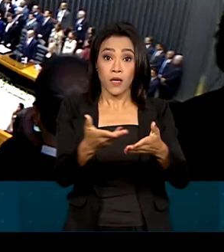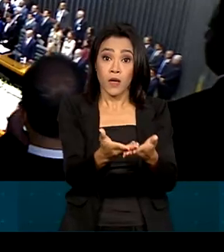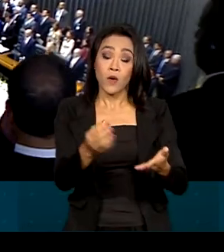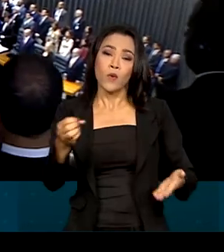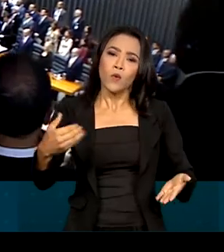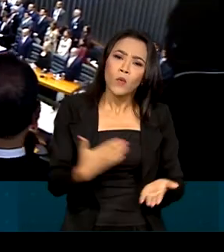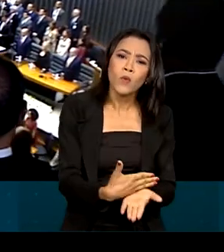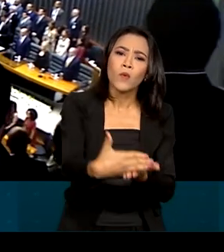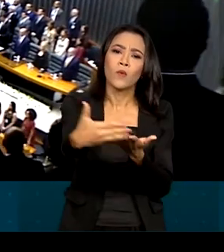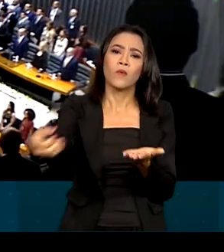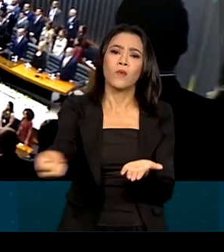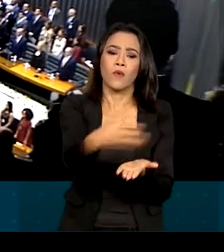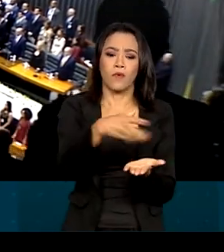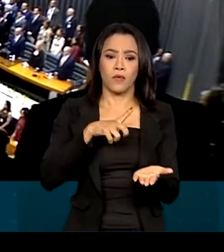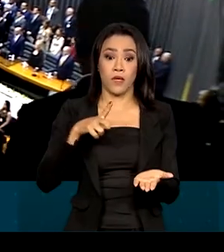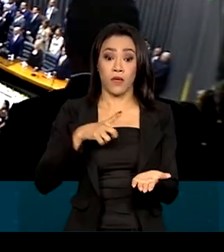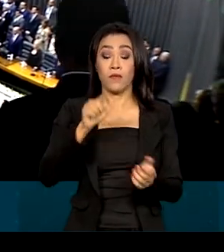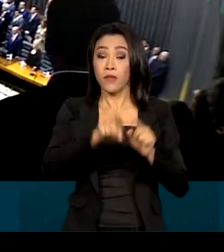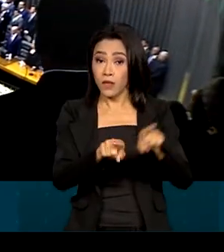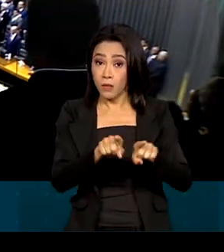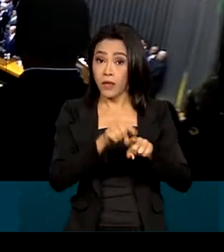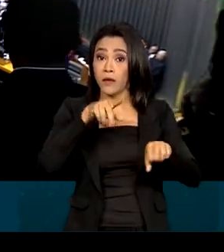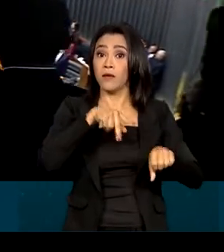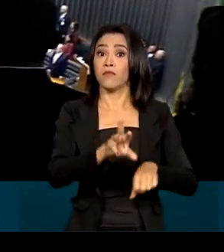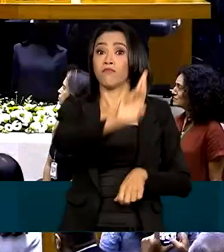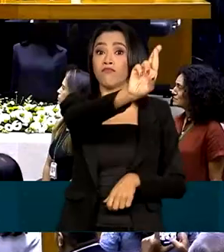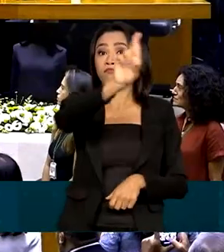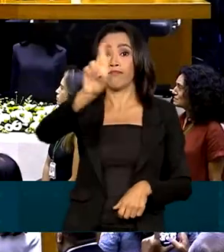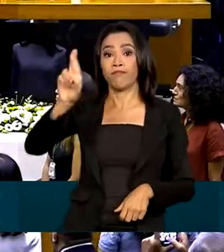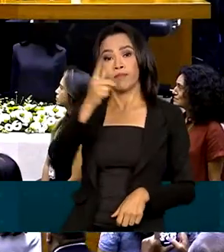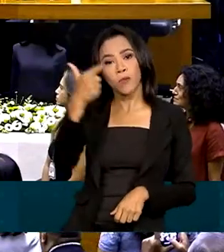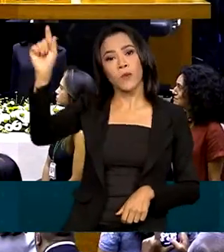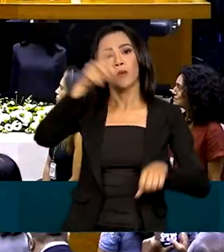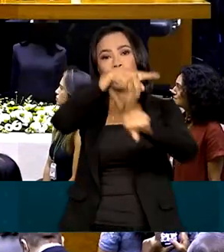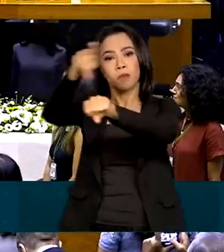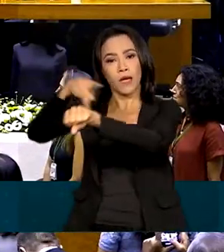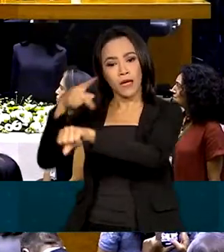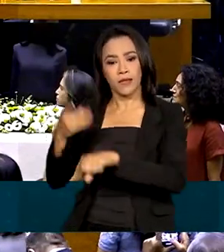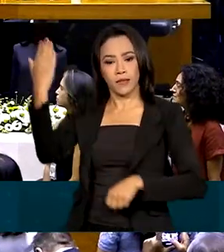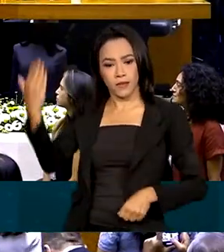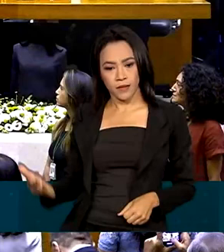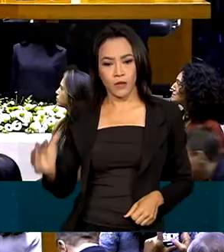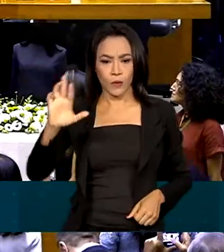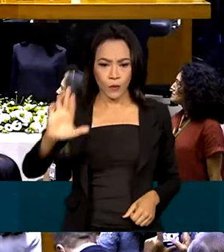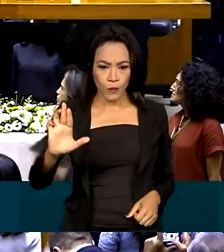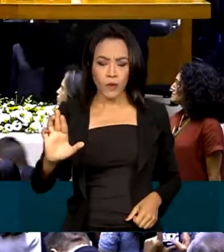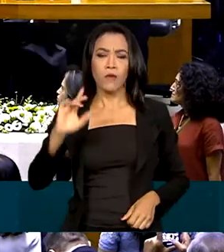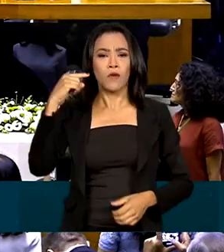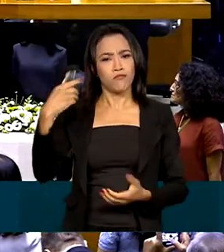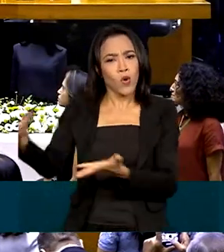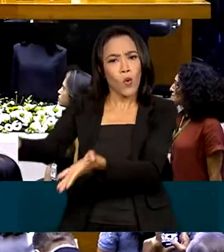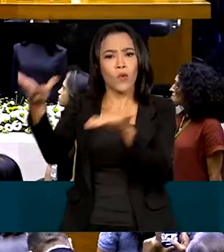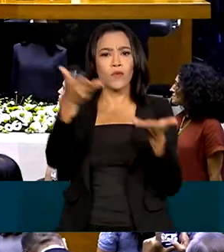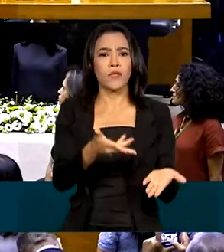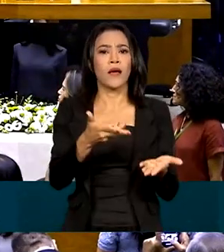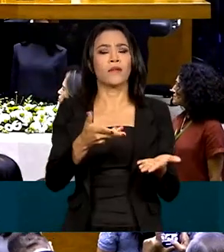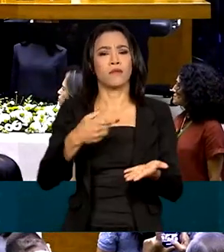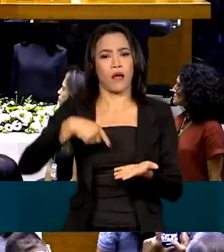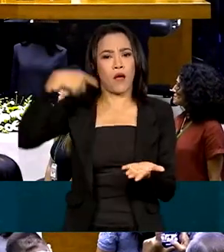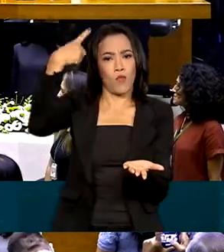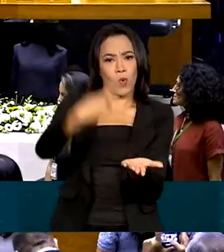governo, além de autoridades estrangeiras. Luiz Inácio Lula da Silva foi convidado a fazer o compromisso